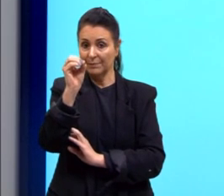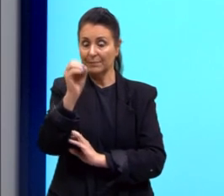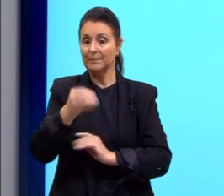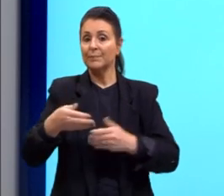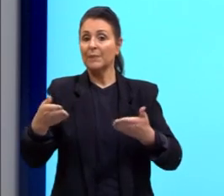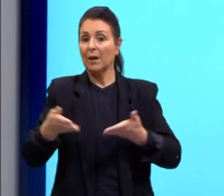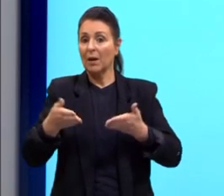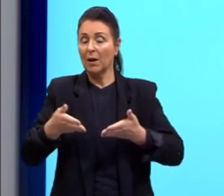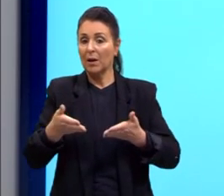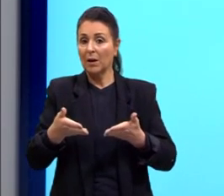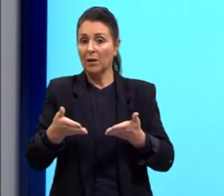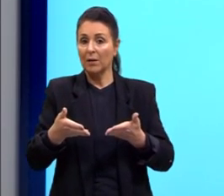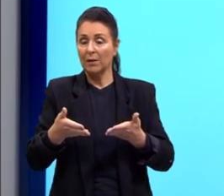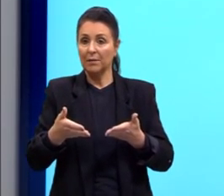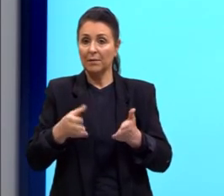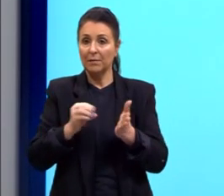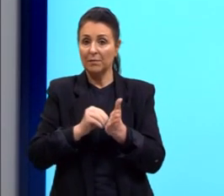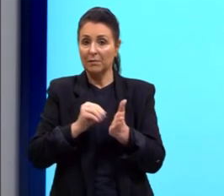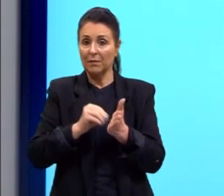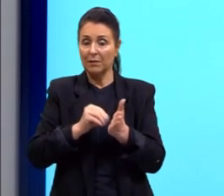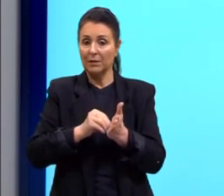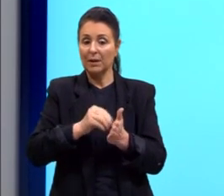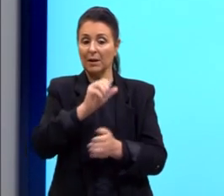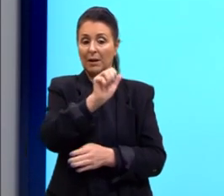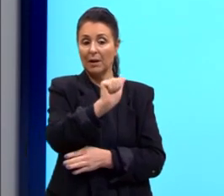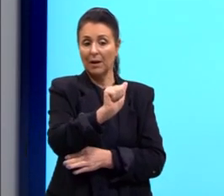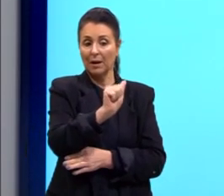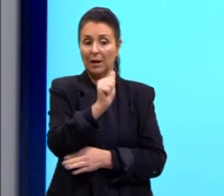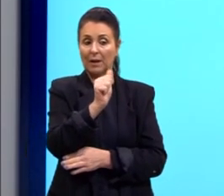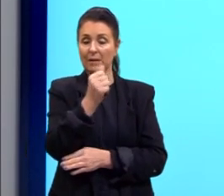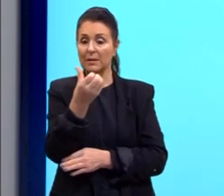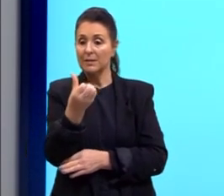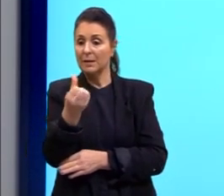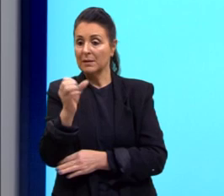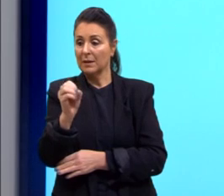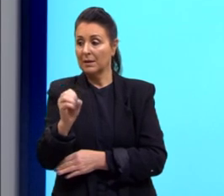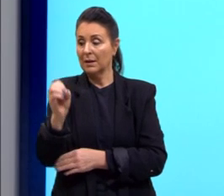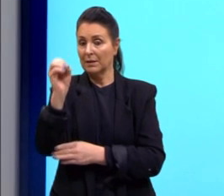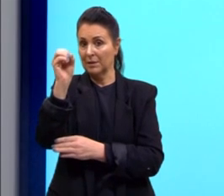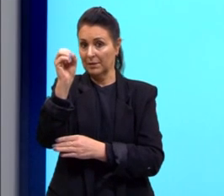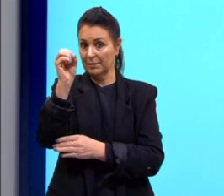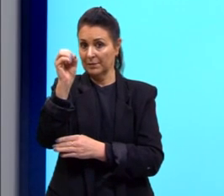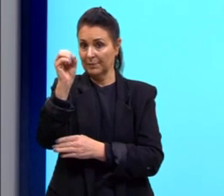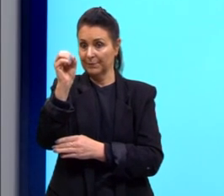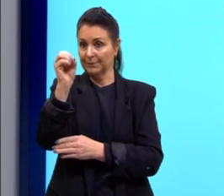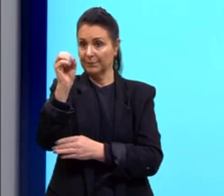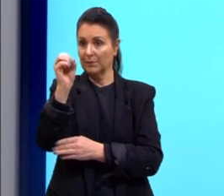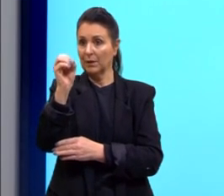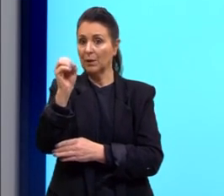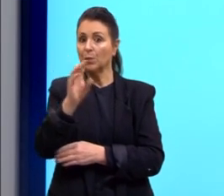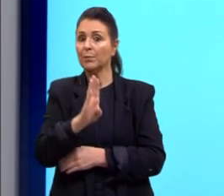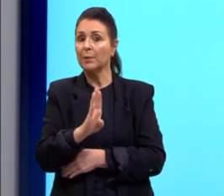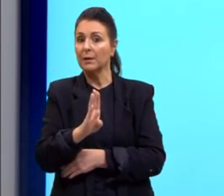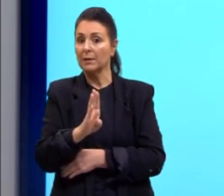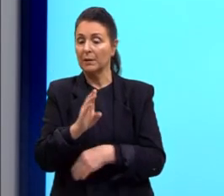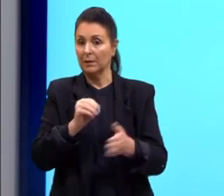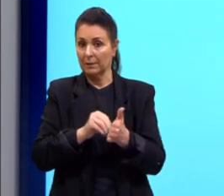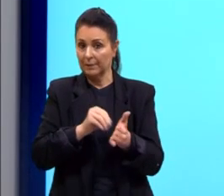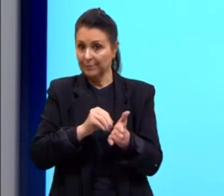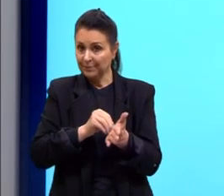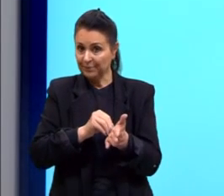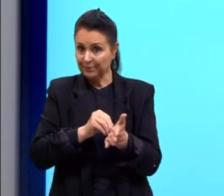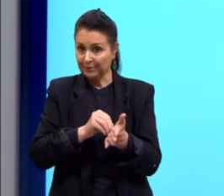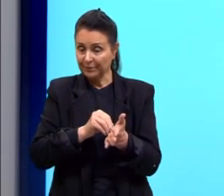agora Vou definir aqui então Ó a = 60 graus ainda falta descobrir o Bené que é